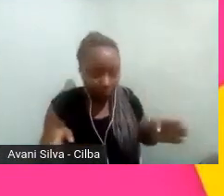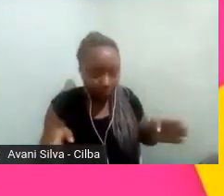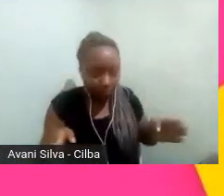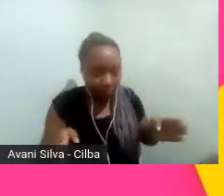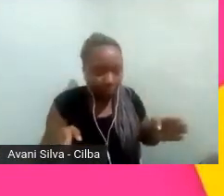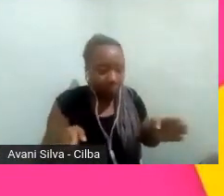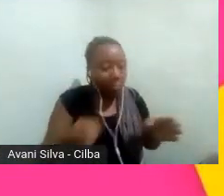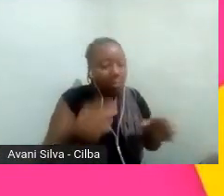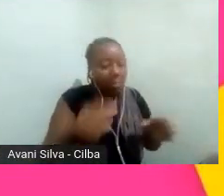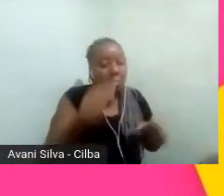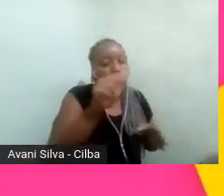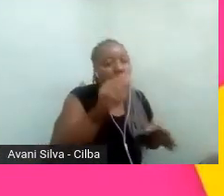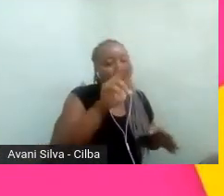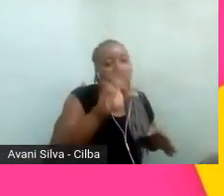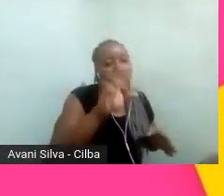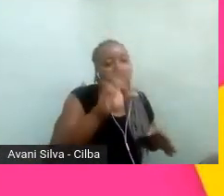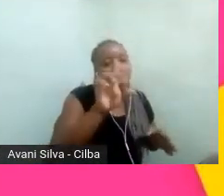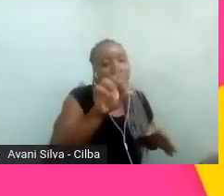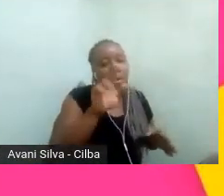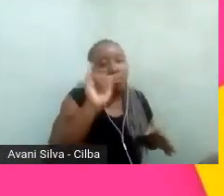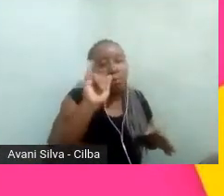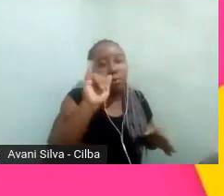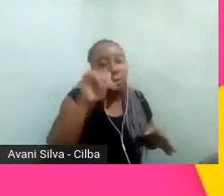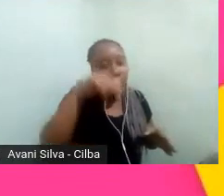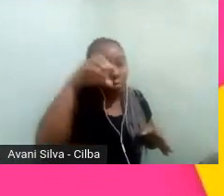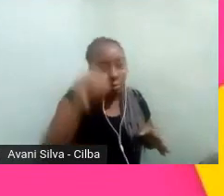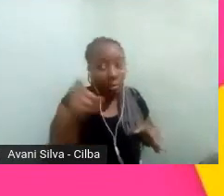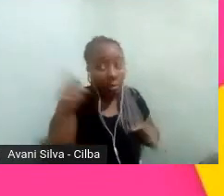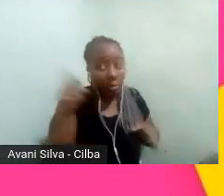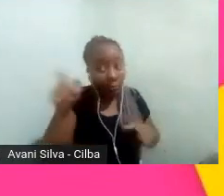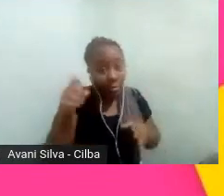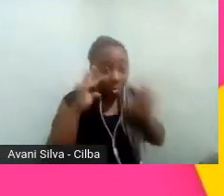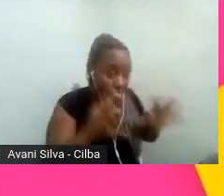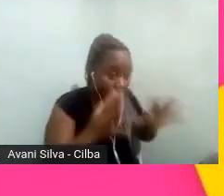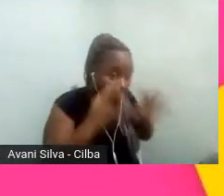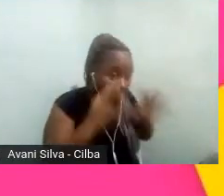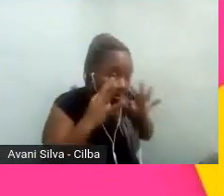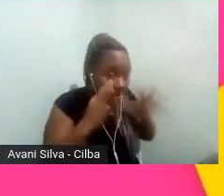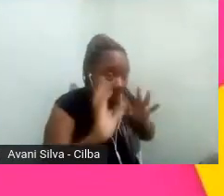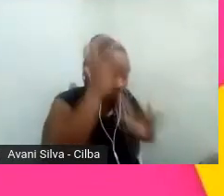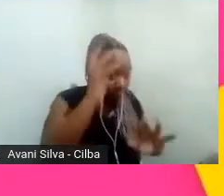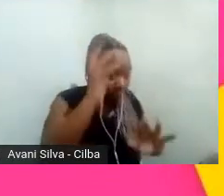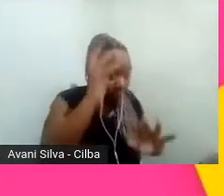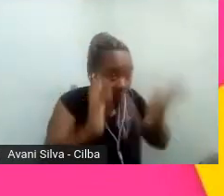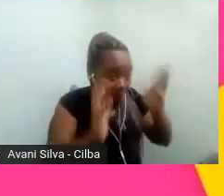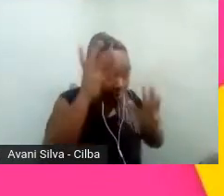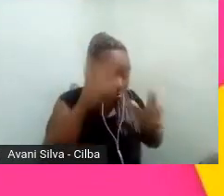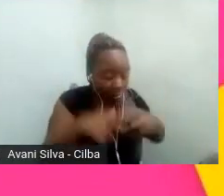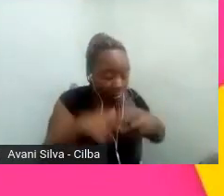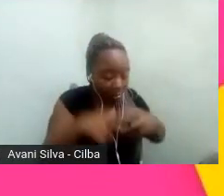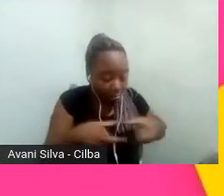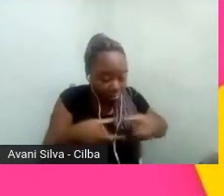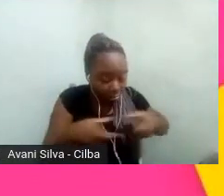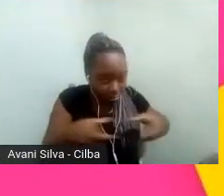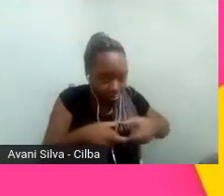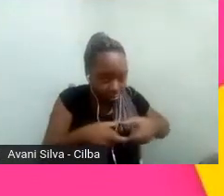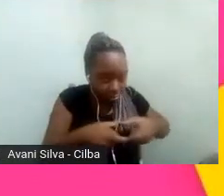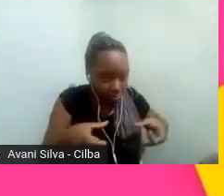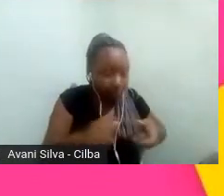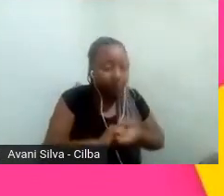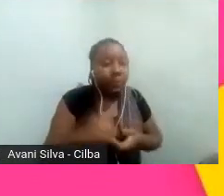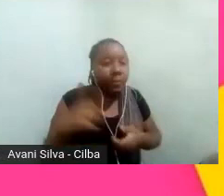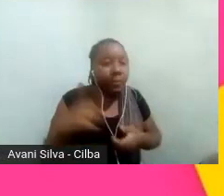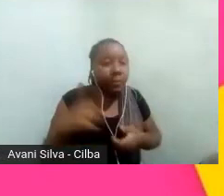para vocês poderem acompanhar o que está acontecendo com o Arduino também. Então, eu tenho aqui